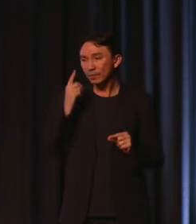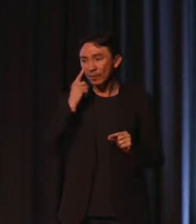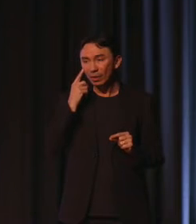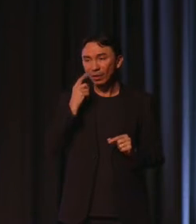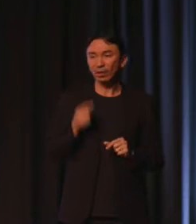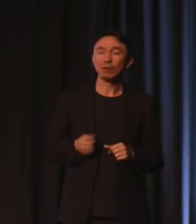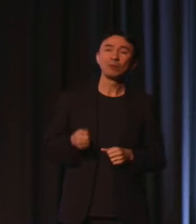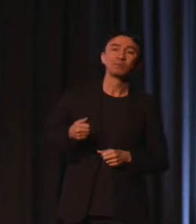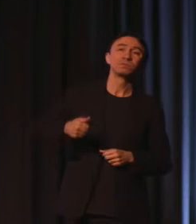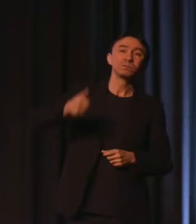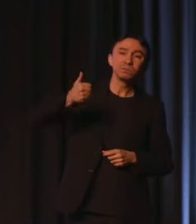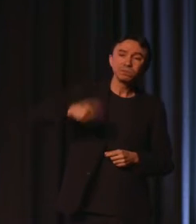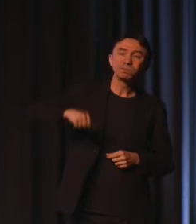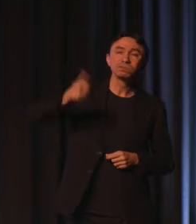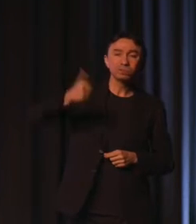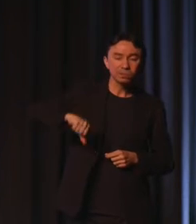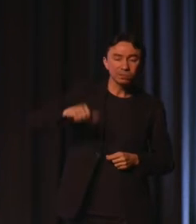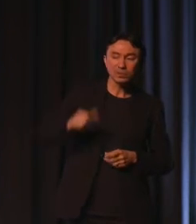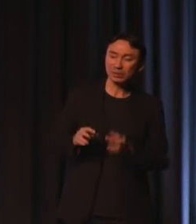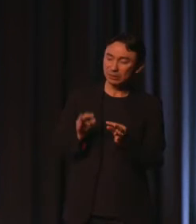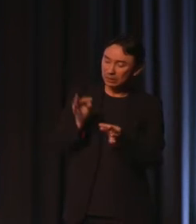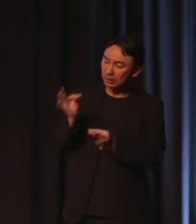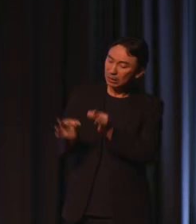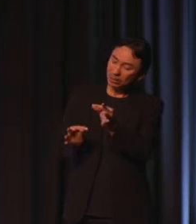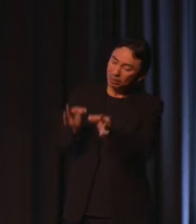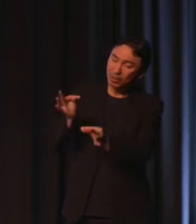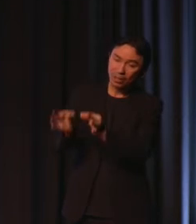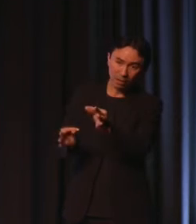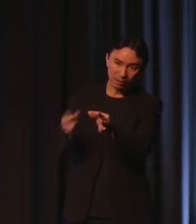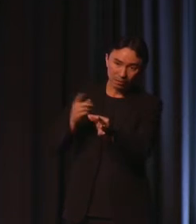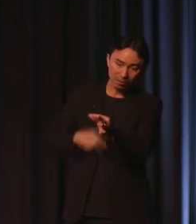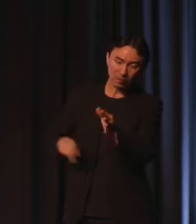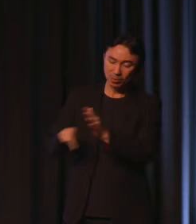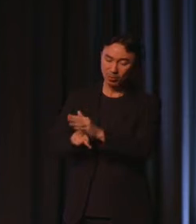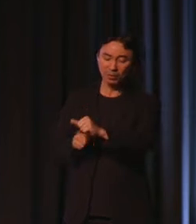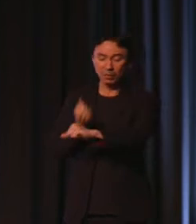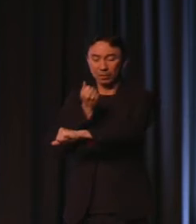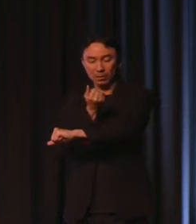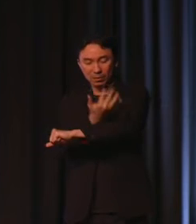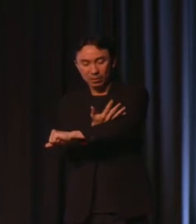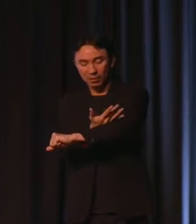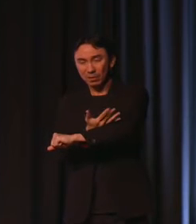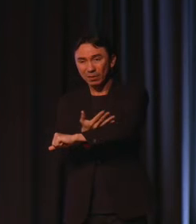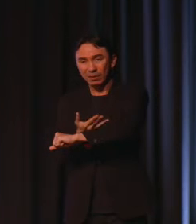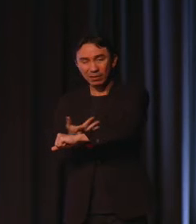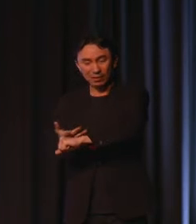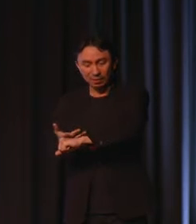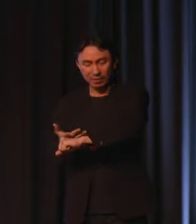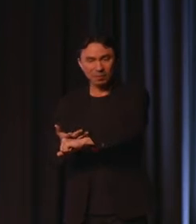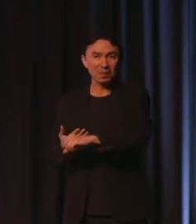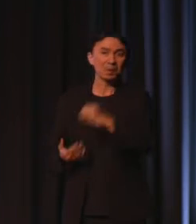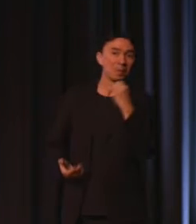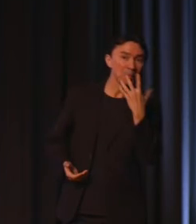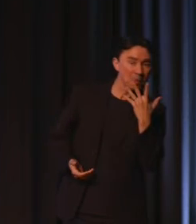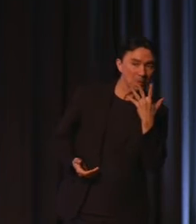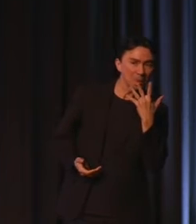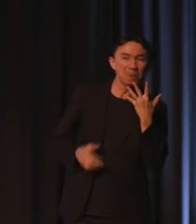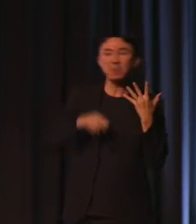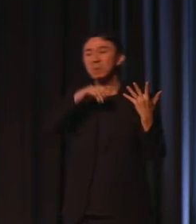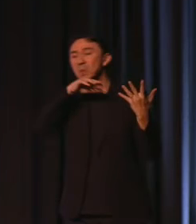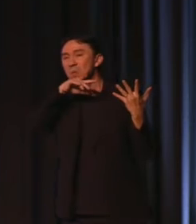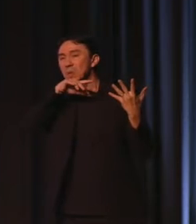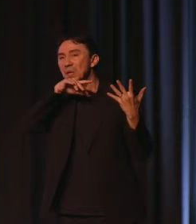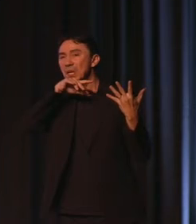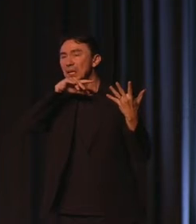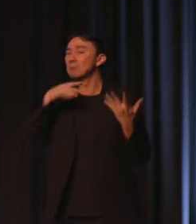avaliam, né, os tratamentos disponíveis para hemofilia, se eles acham aí que é muito bom ou muito ruim,